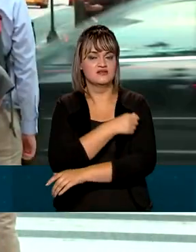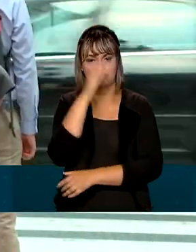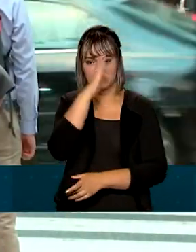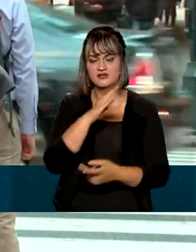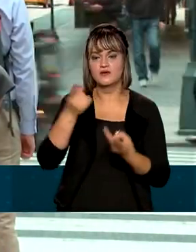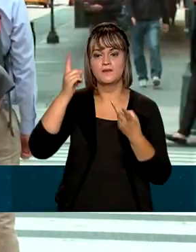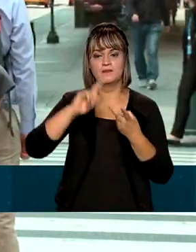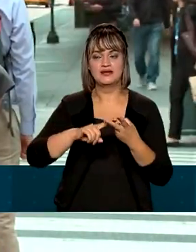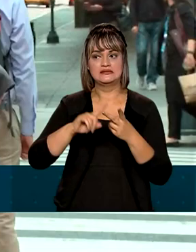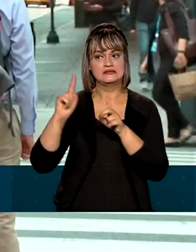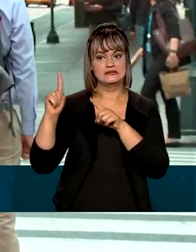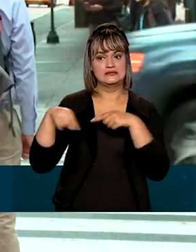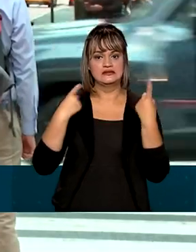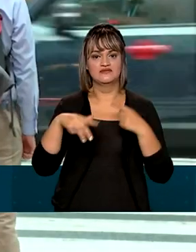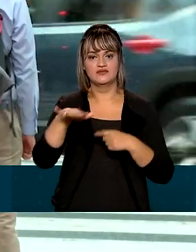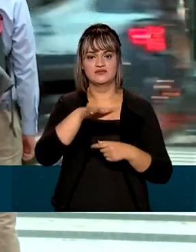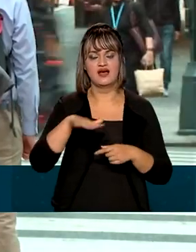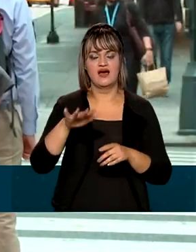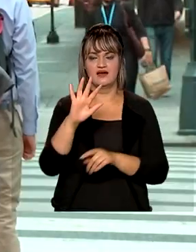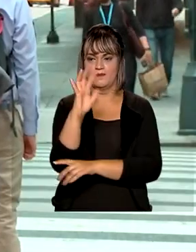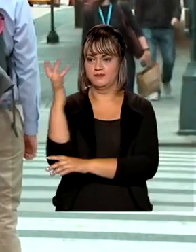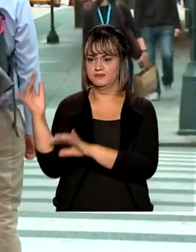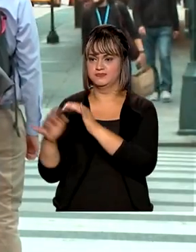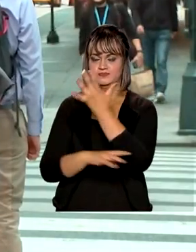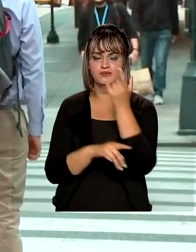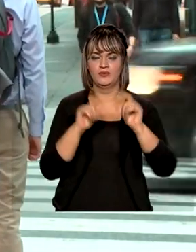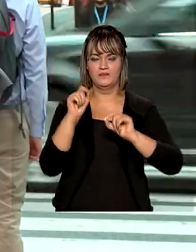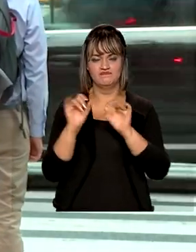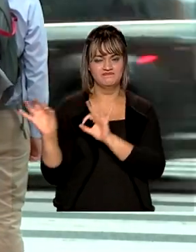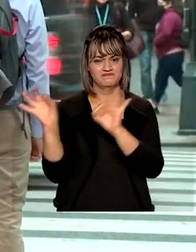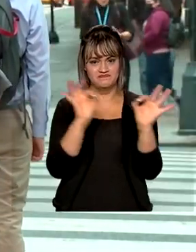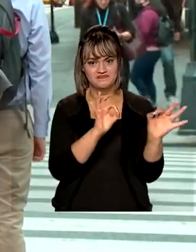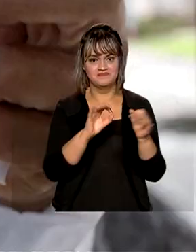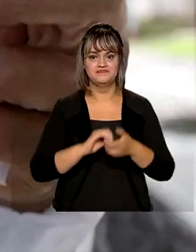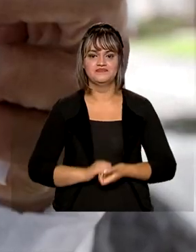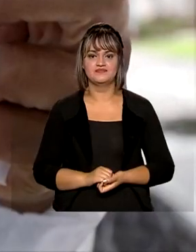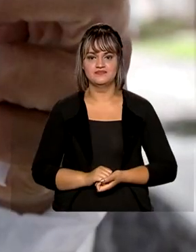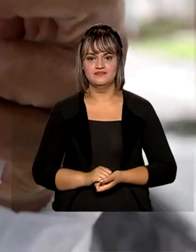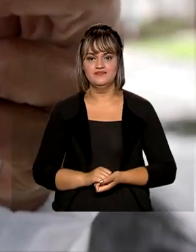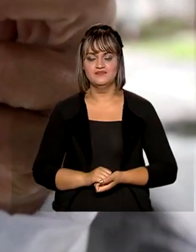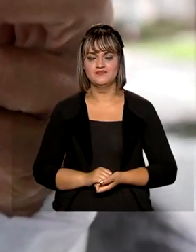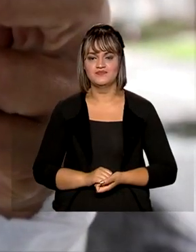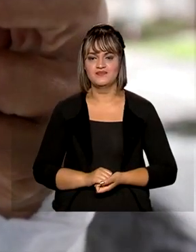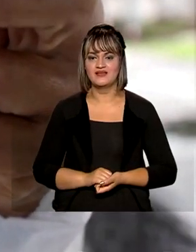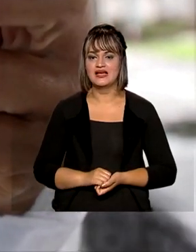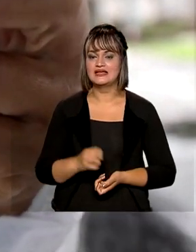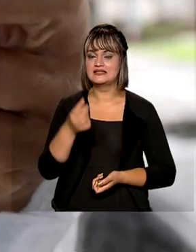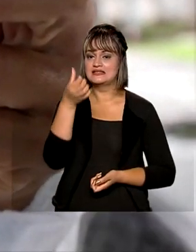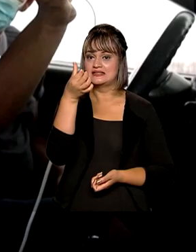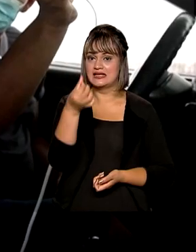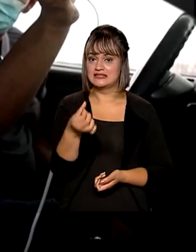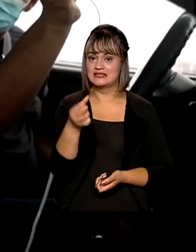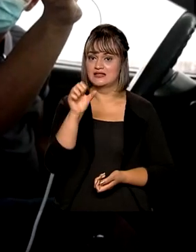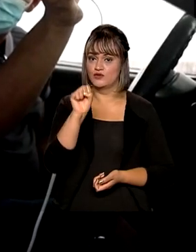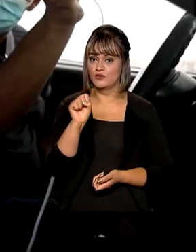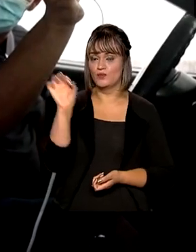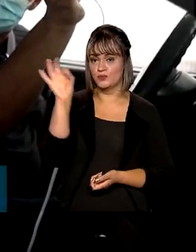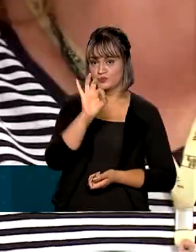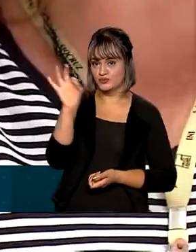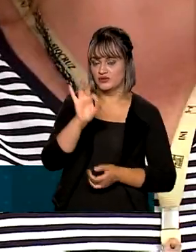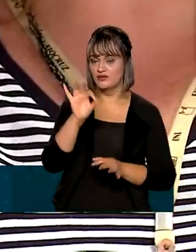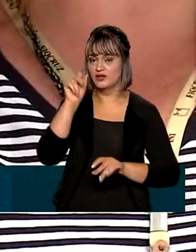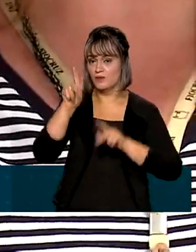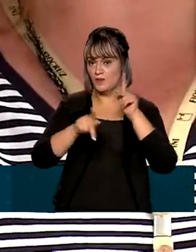e também os desafios na área do meio ambiente Vamos assistir e com mais de sessenta e oito por cento